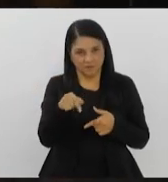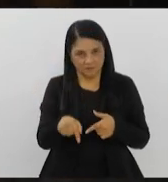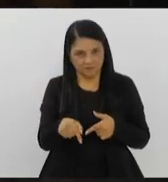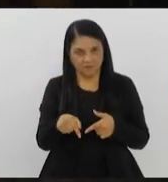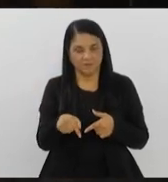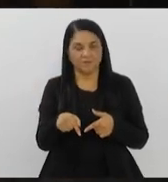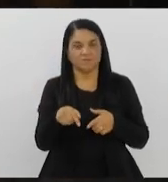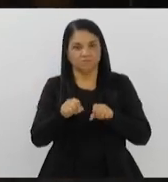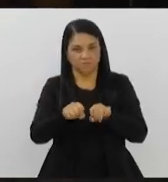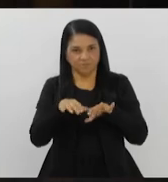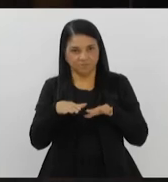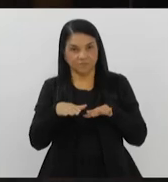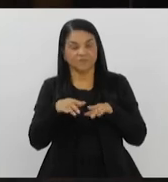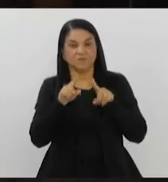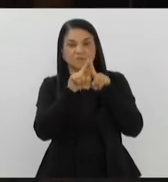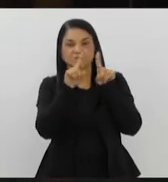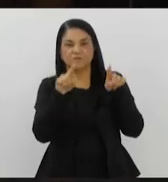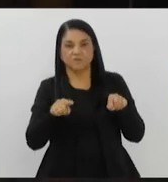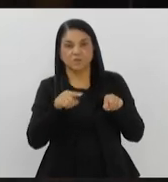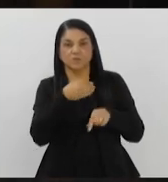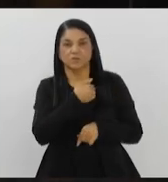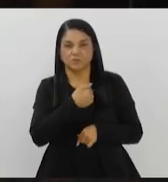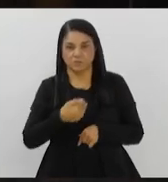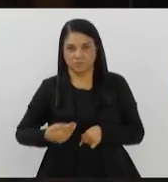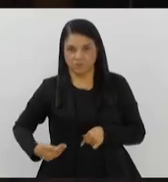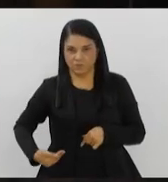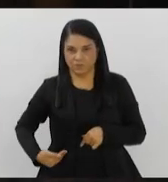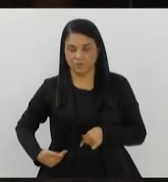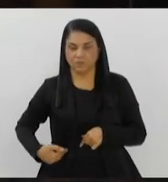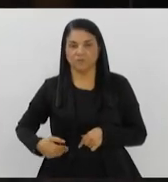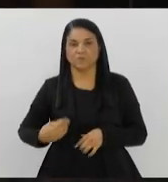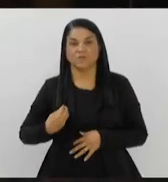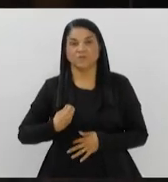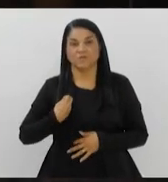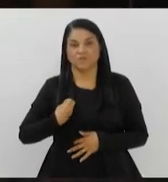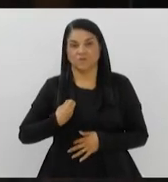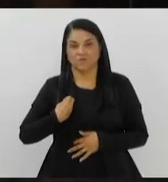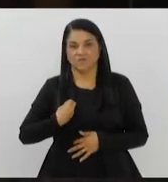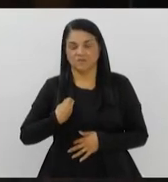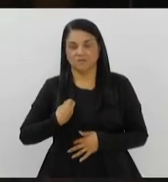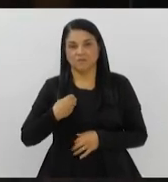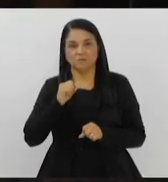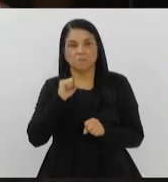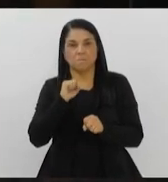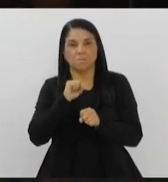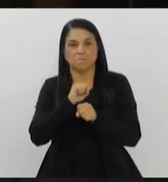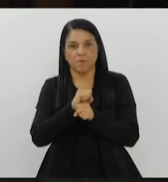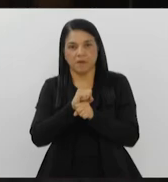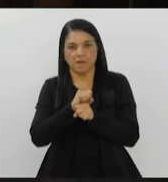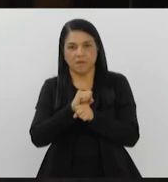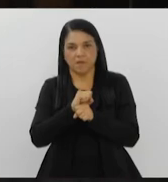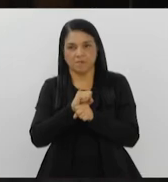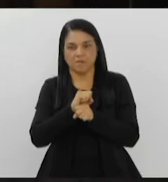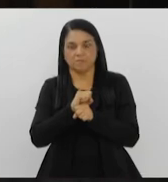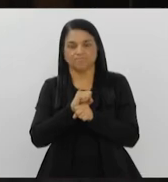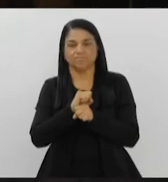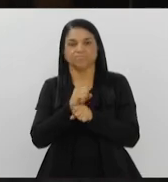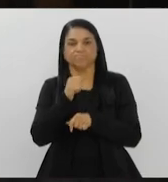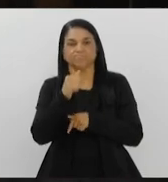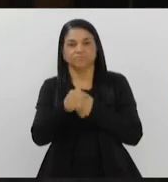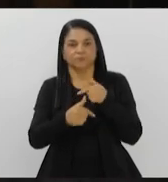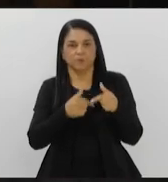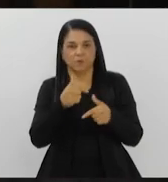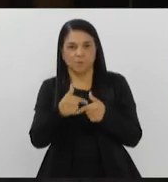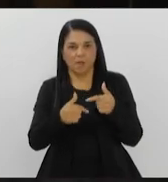servidores públicos que tiveram as suas vidas paralisadas em ato, por atos de serviço. São pessoas que